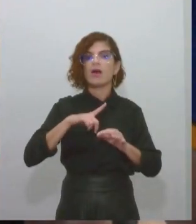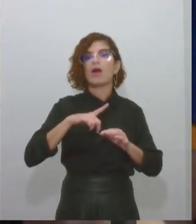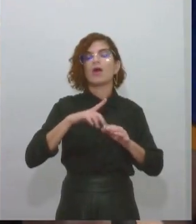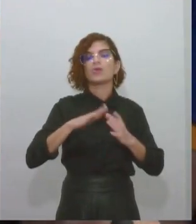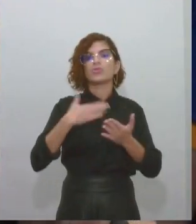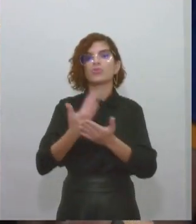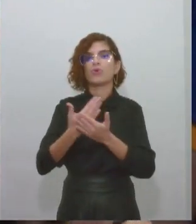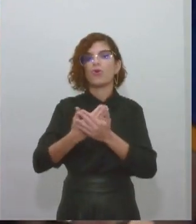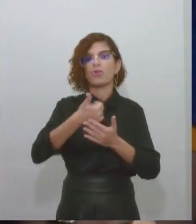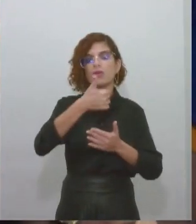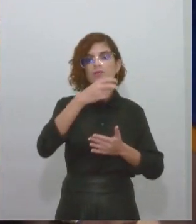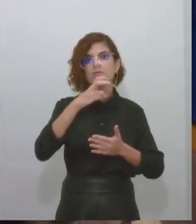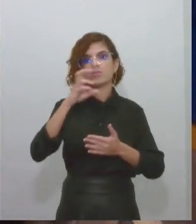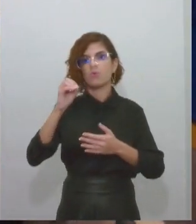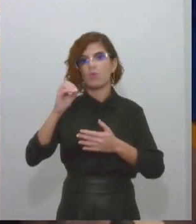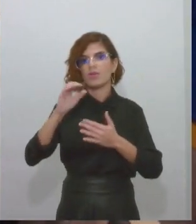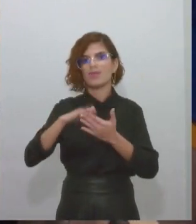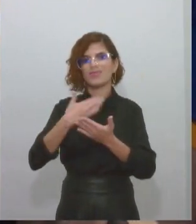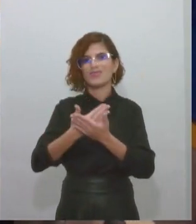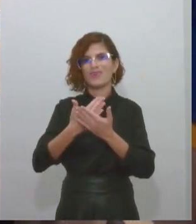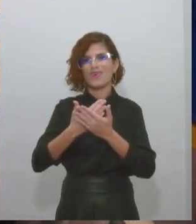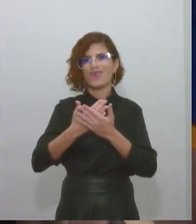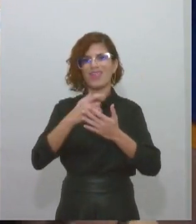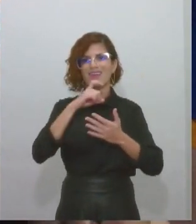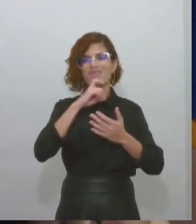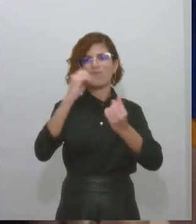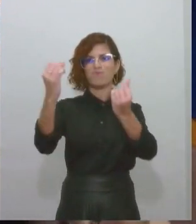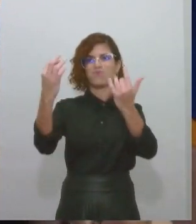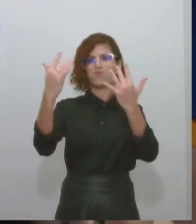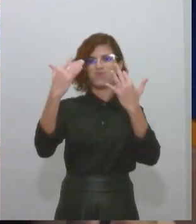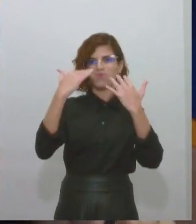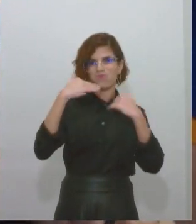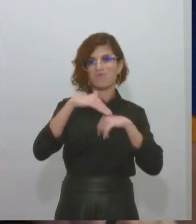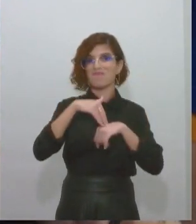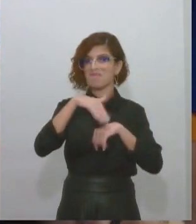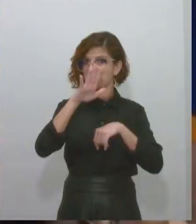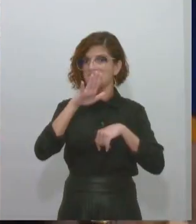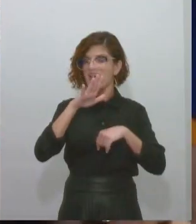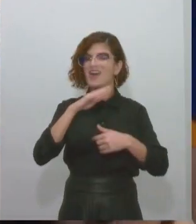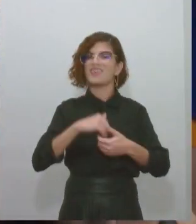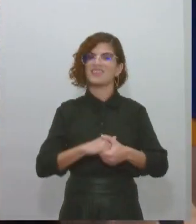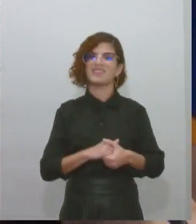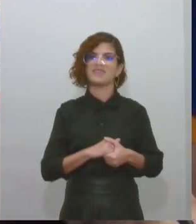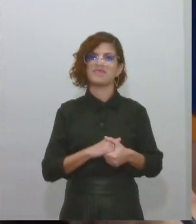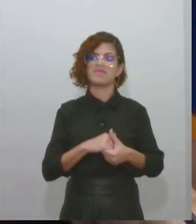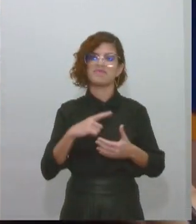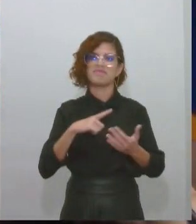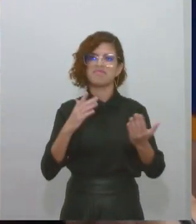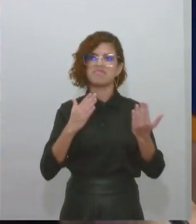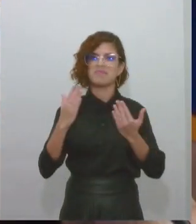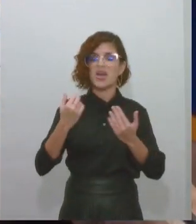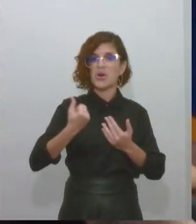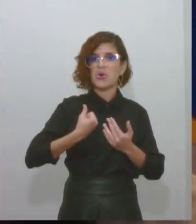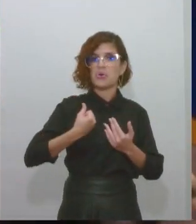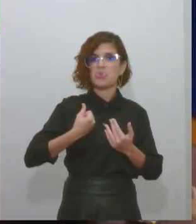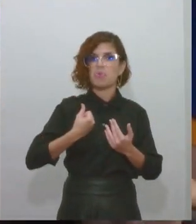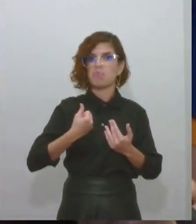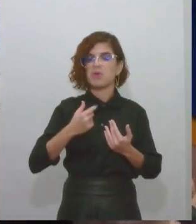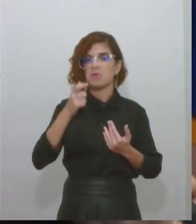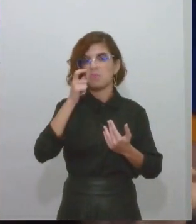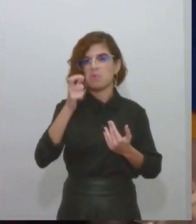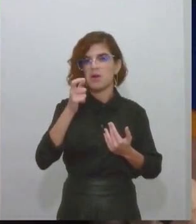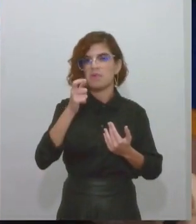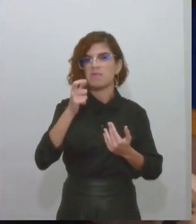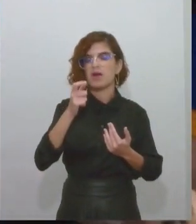a 56ª escola reformada, mantendo aquela média que eu acho sempre um número interessante de dizer, de uma escola a cada 12 dias no nosso governo